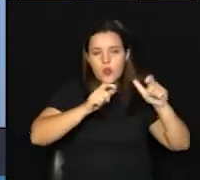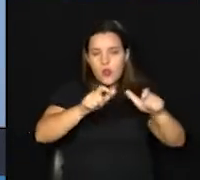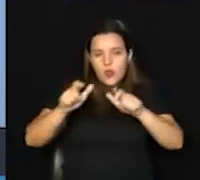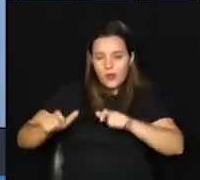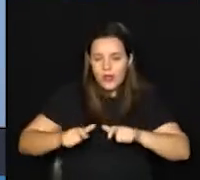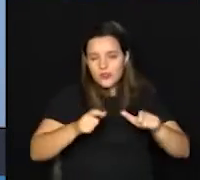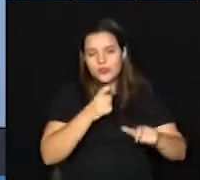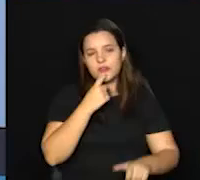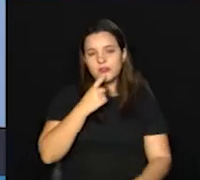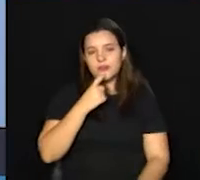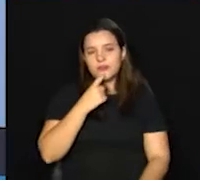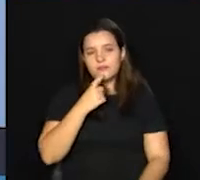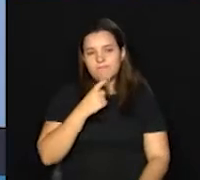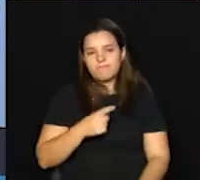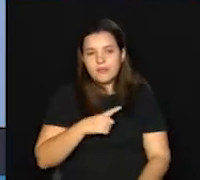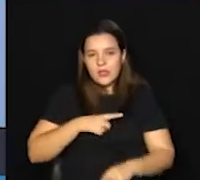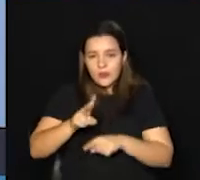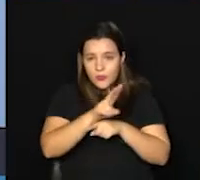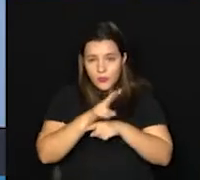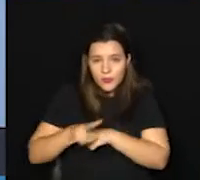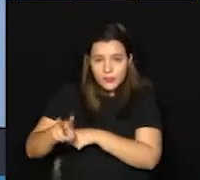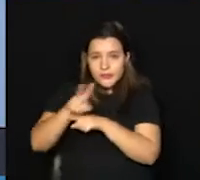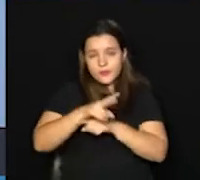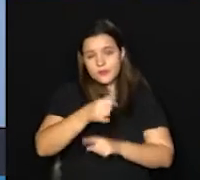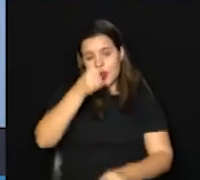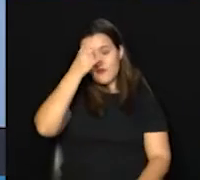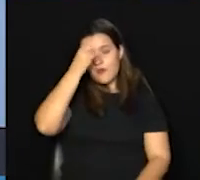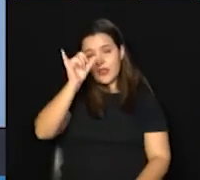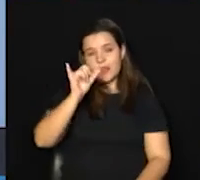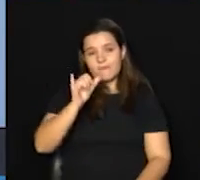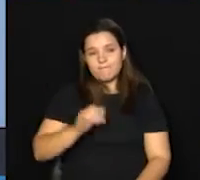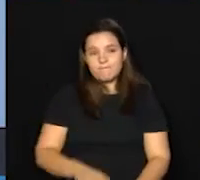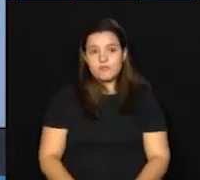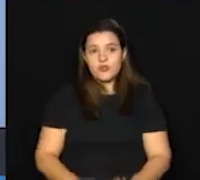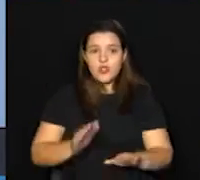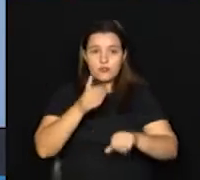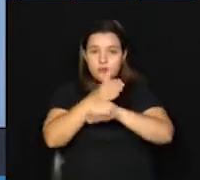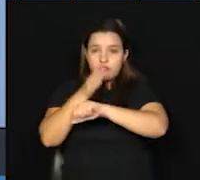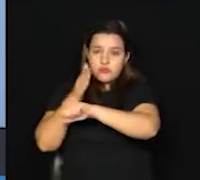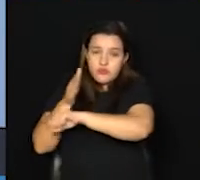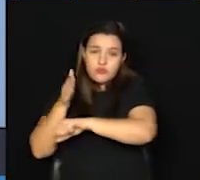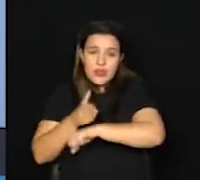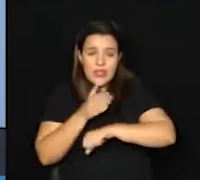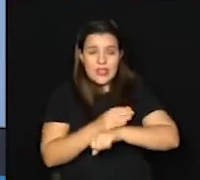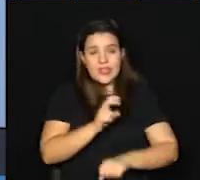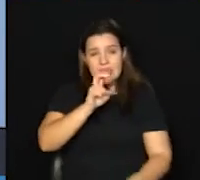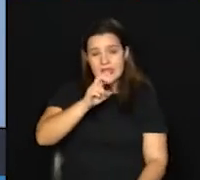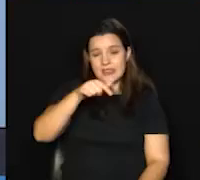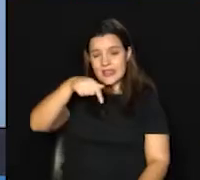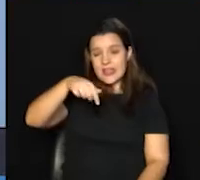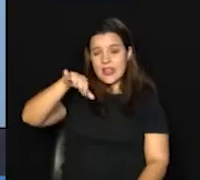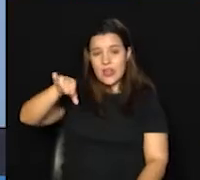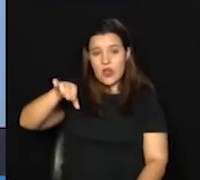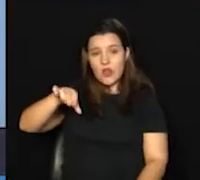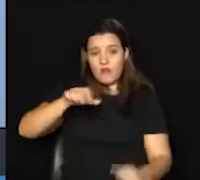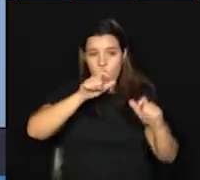Civil, ela faz vistorias preventivas e neste ano já foram 579 e o ano